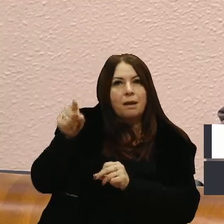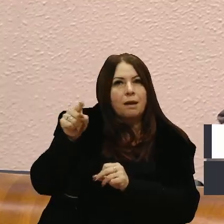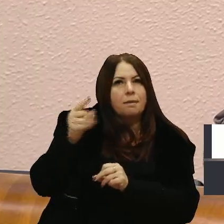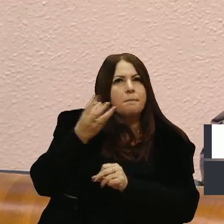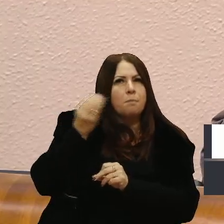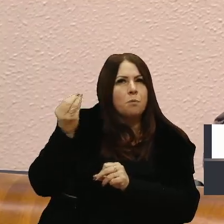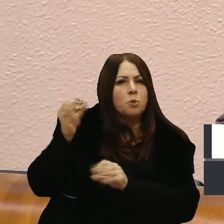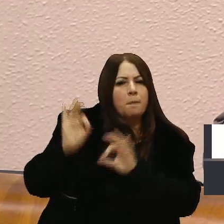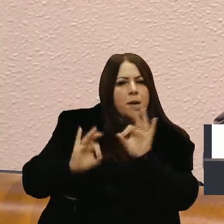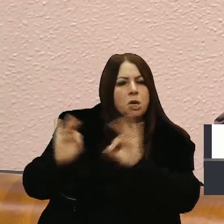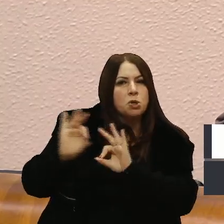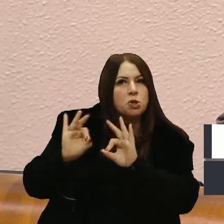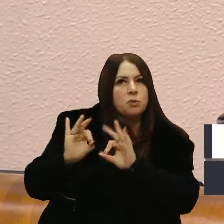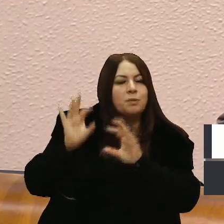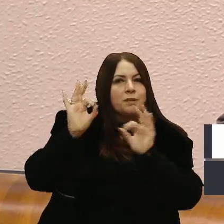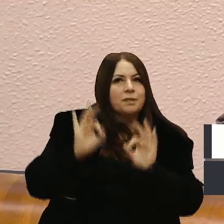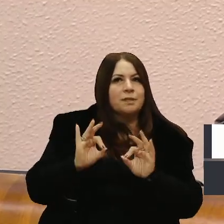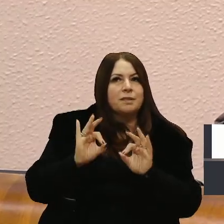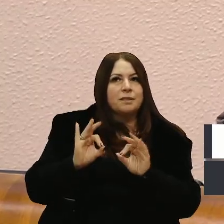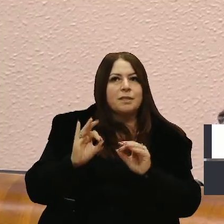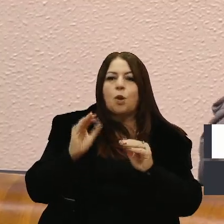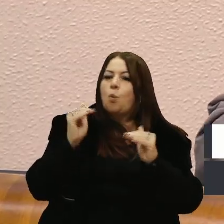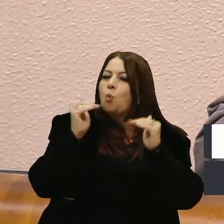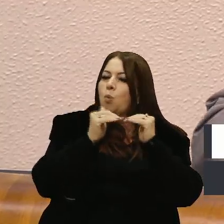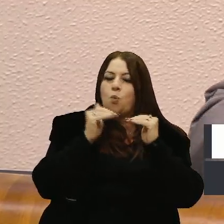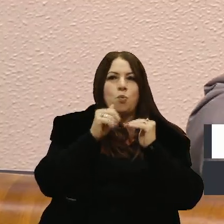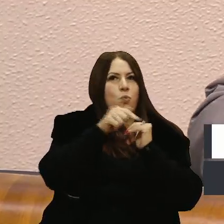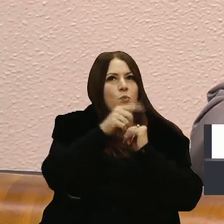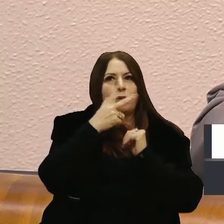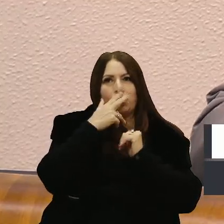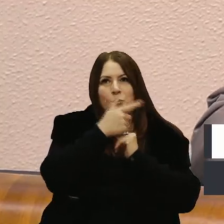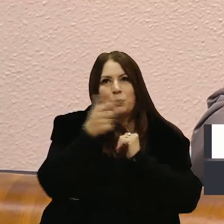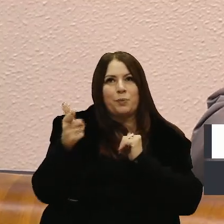muito planejamento e com certeza não comunga dos